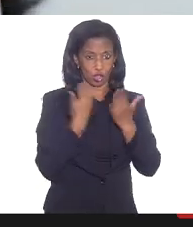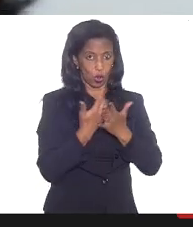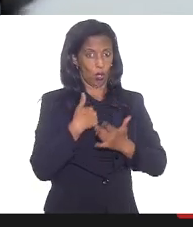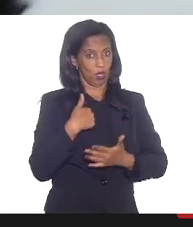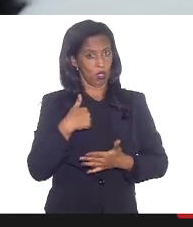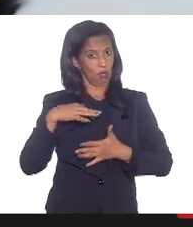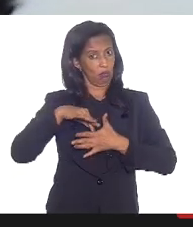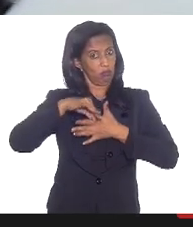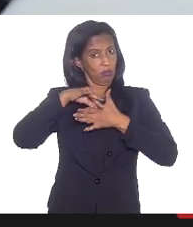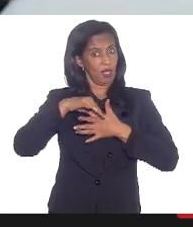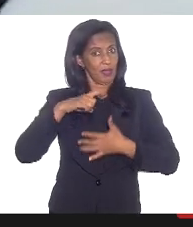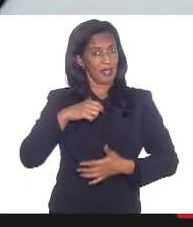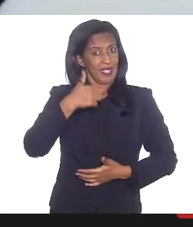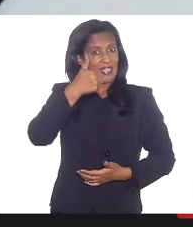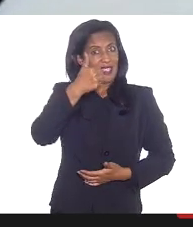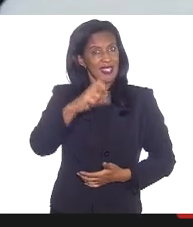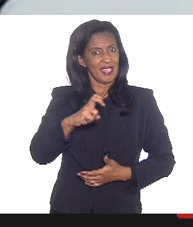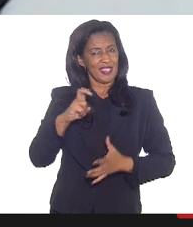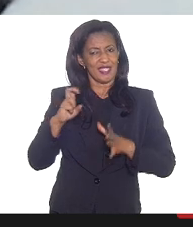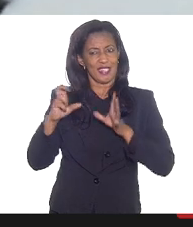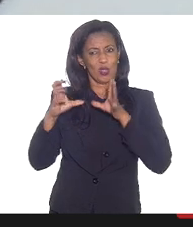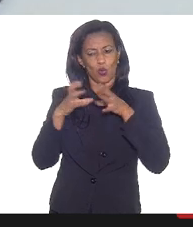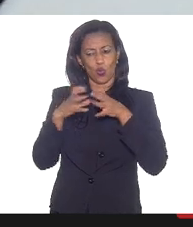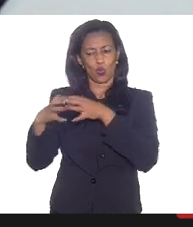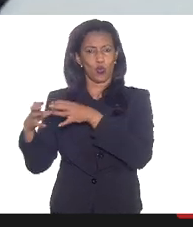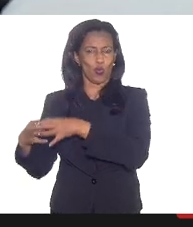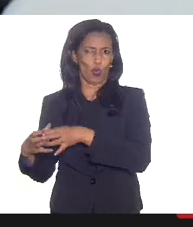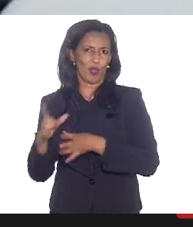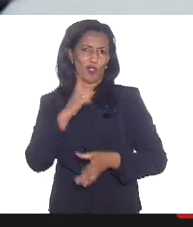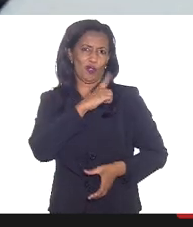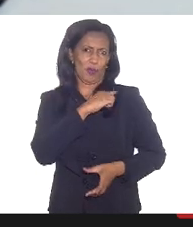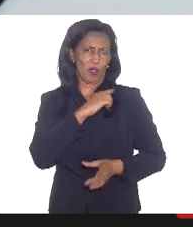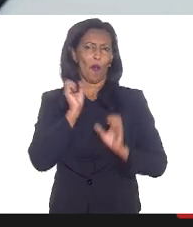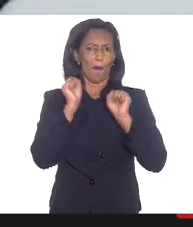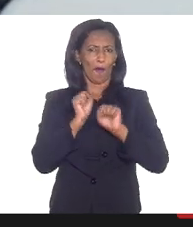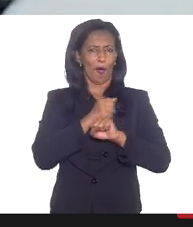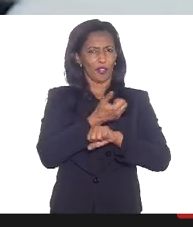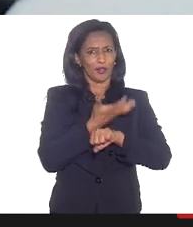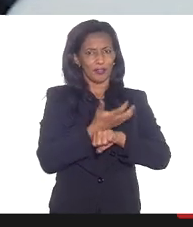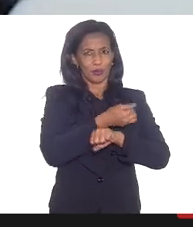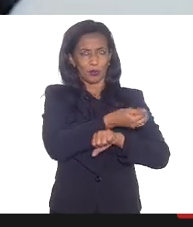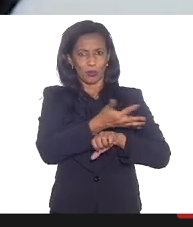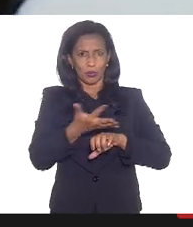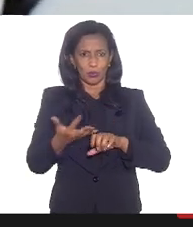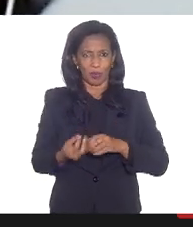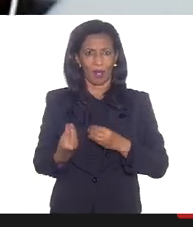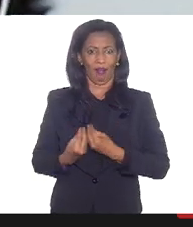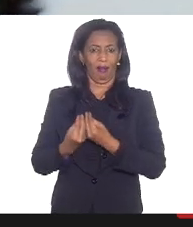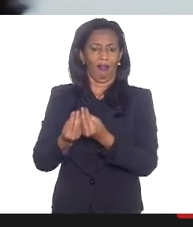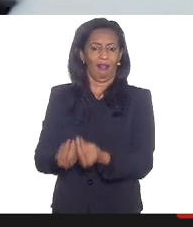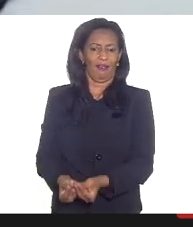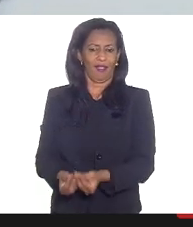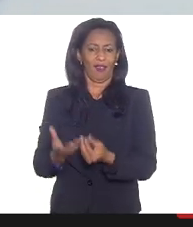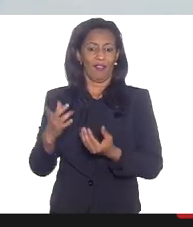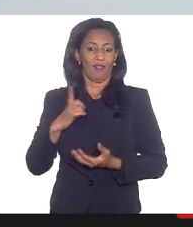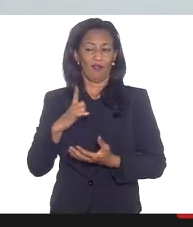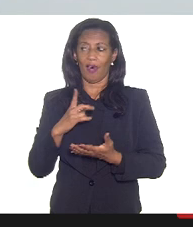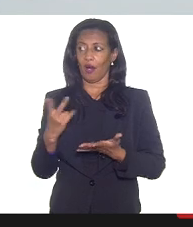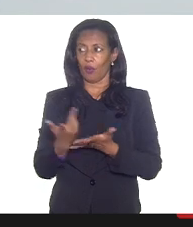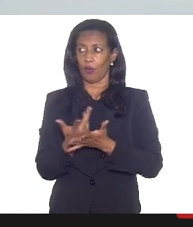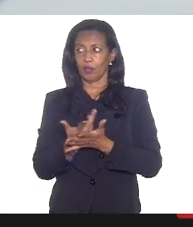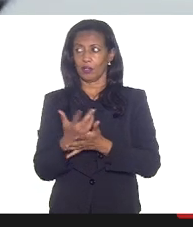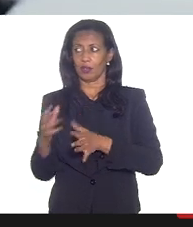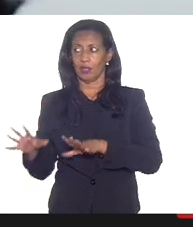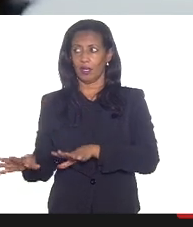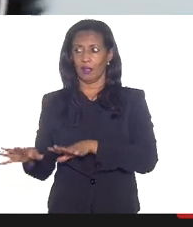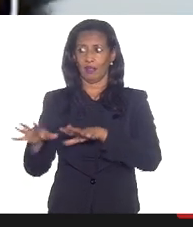hoje tem 15 turmas de primeiro ano, então vai poder oferecer todos os itinerários. Vai acontecer uma migração dos